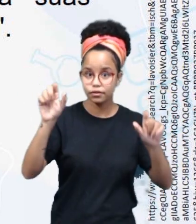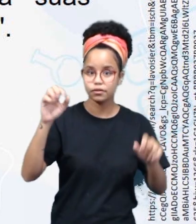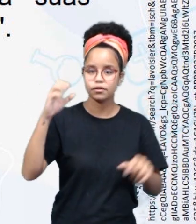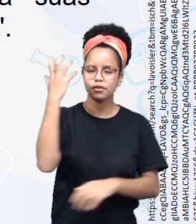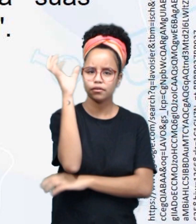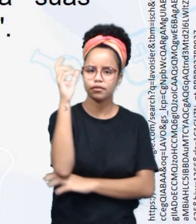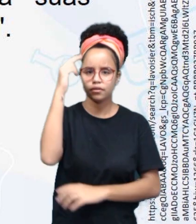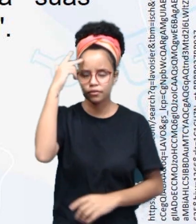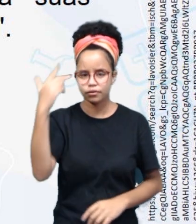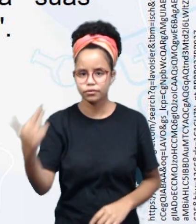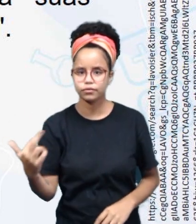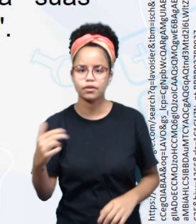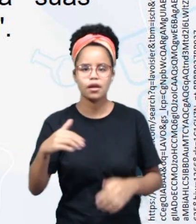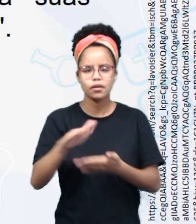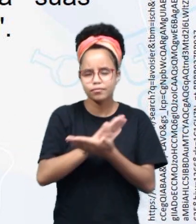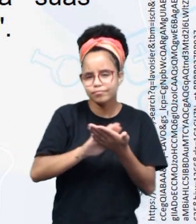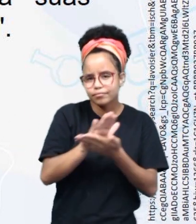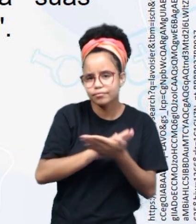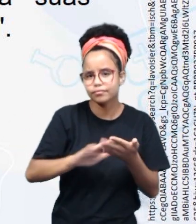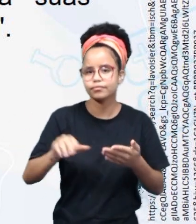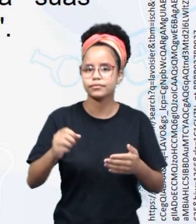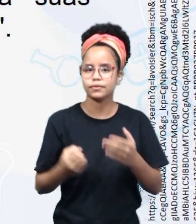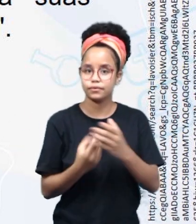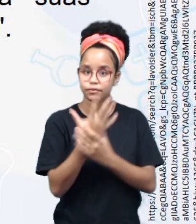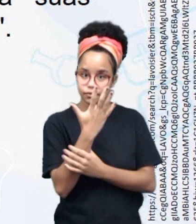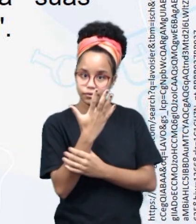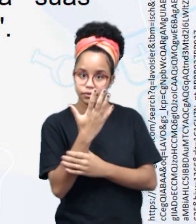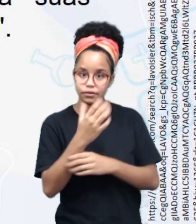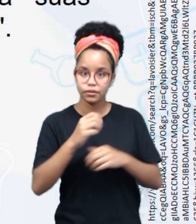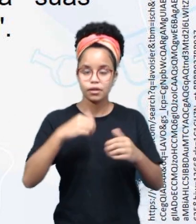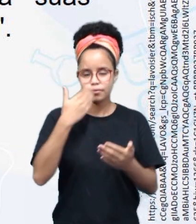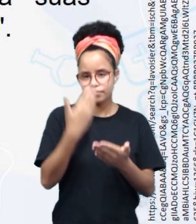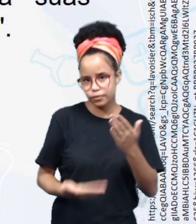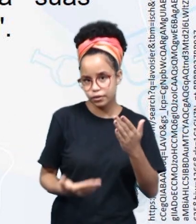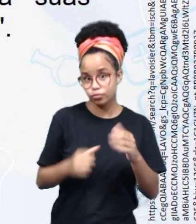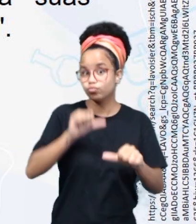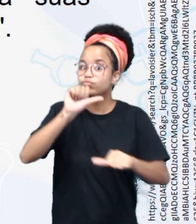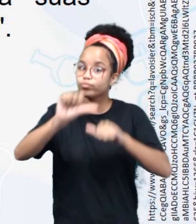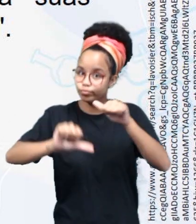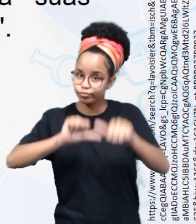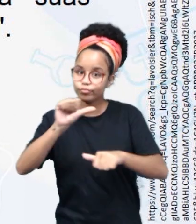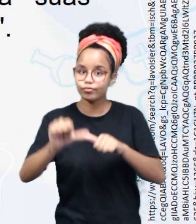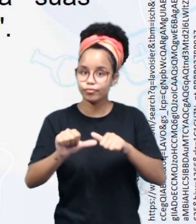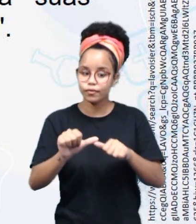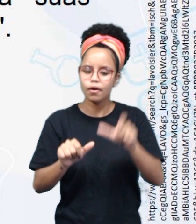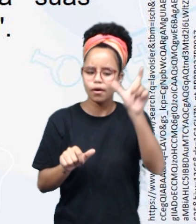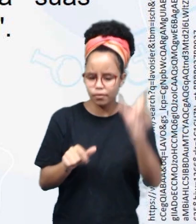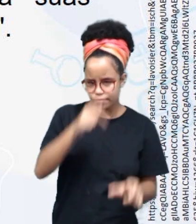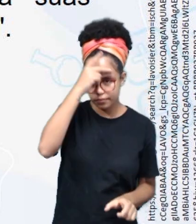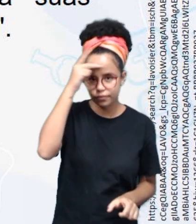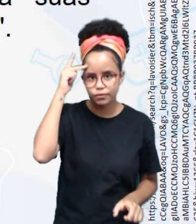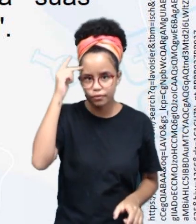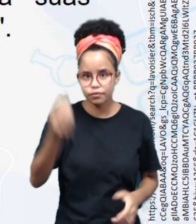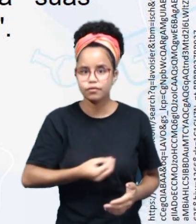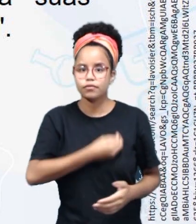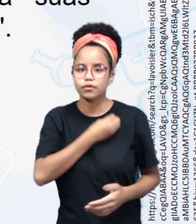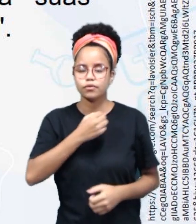se perde, tudo se transforma. Lavoisier viveu entre 1743